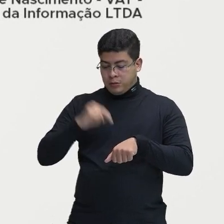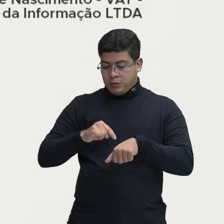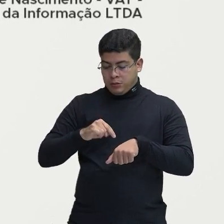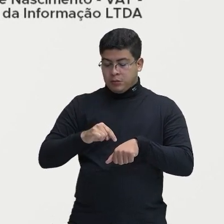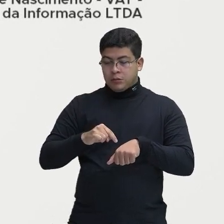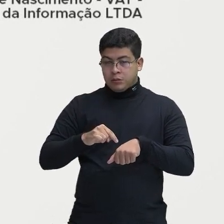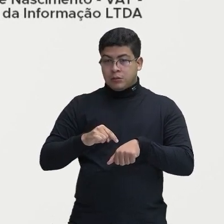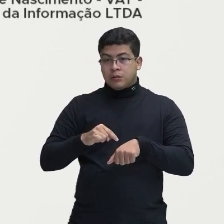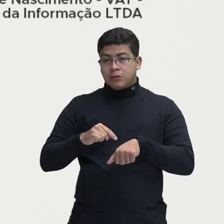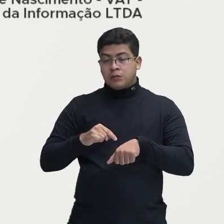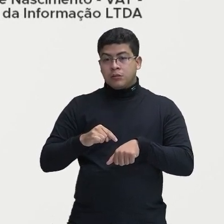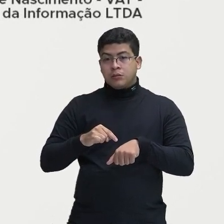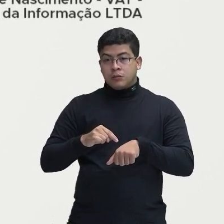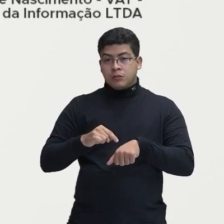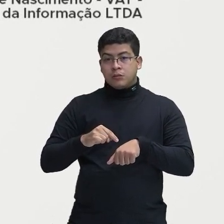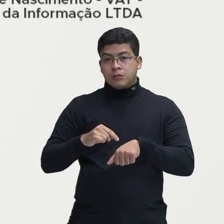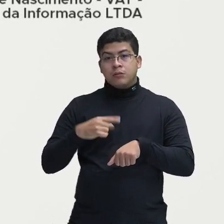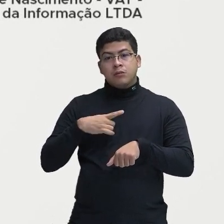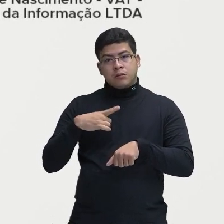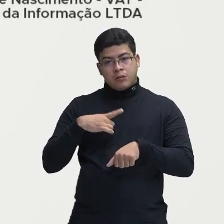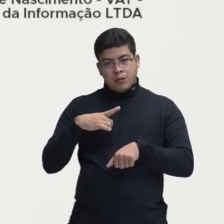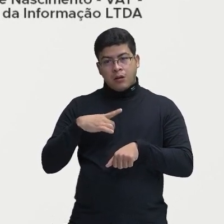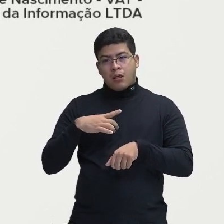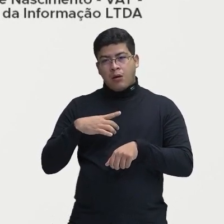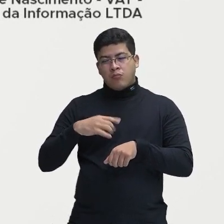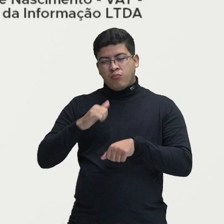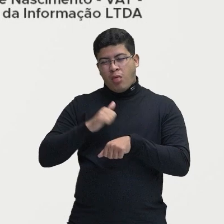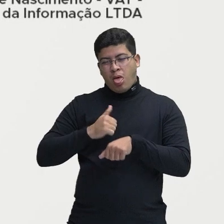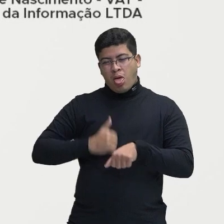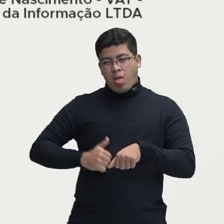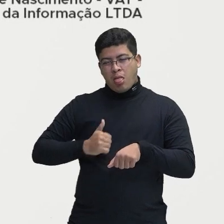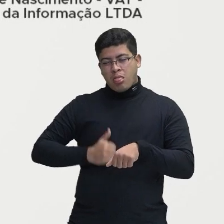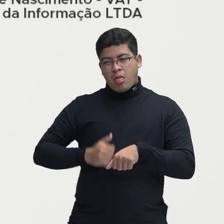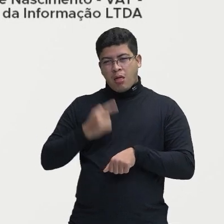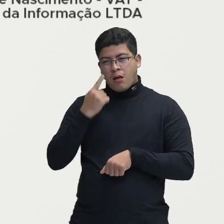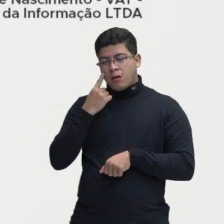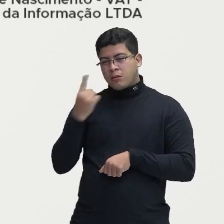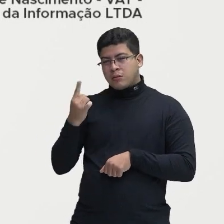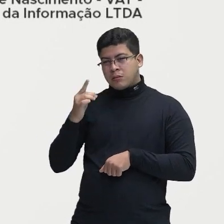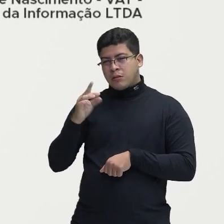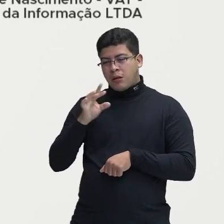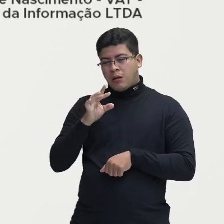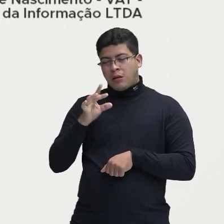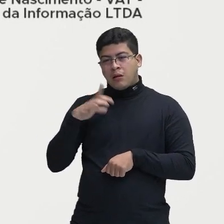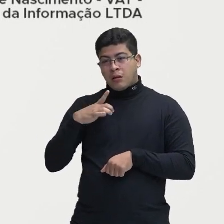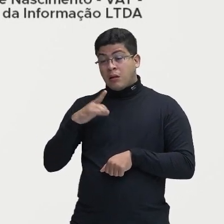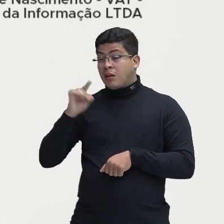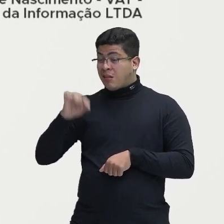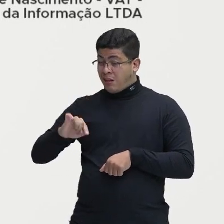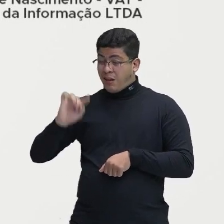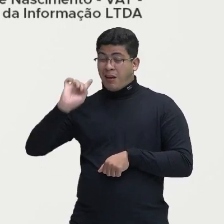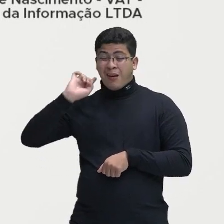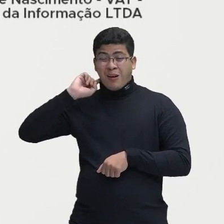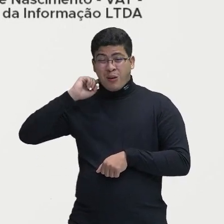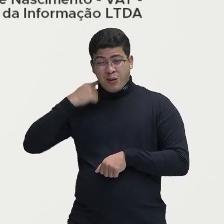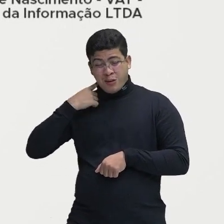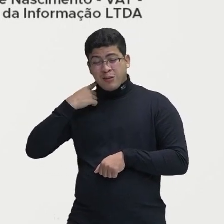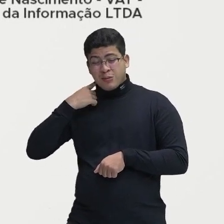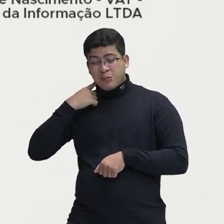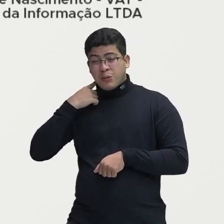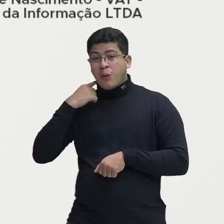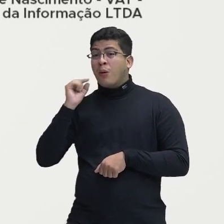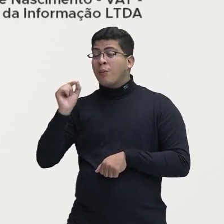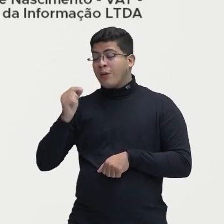Então, aqui ó, a gente tem a representação das fezes. Essa fezes dele está contaminada